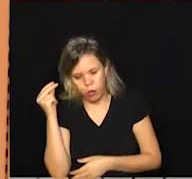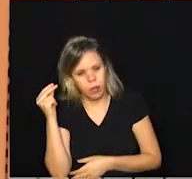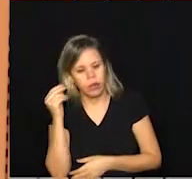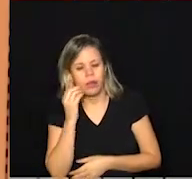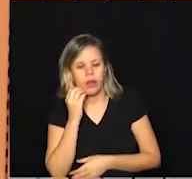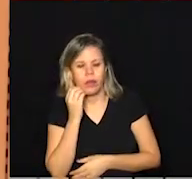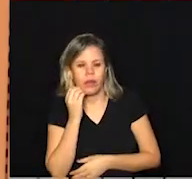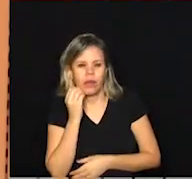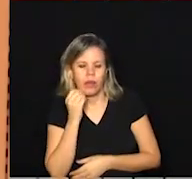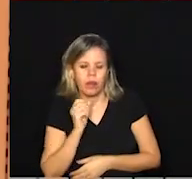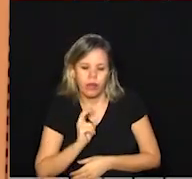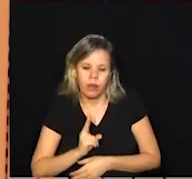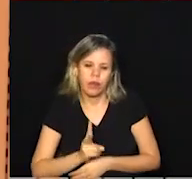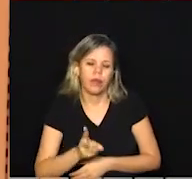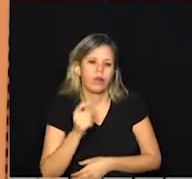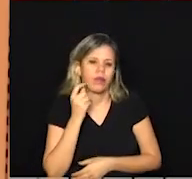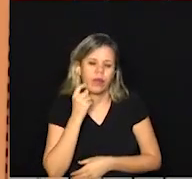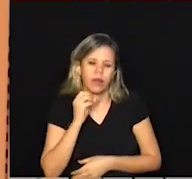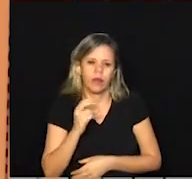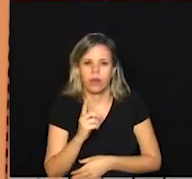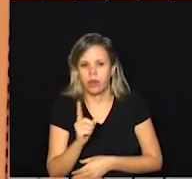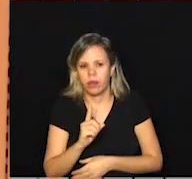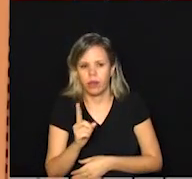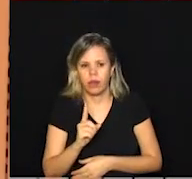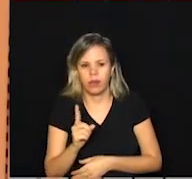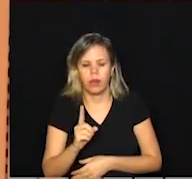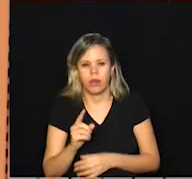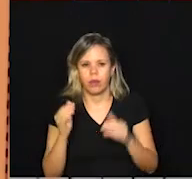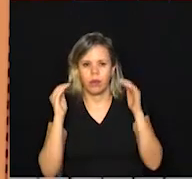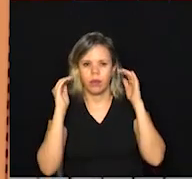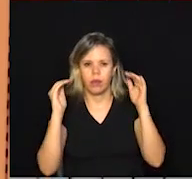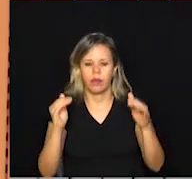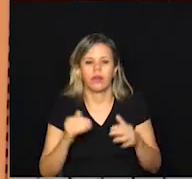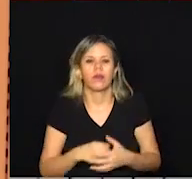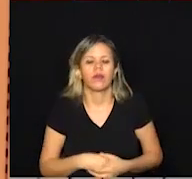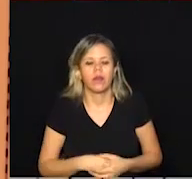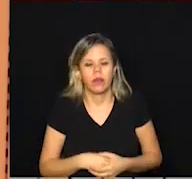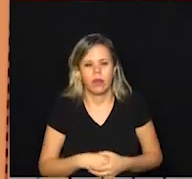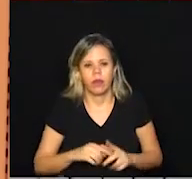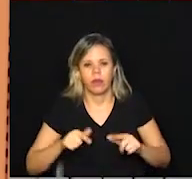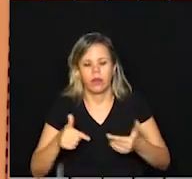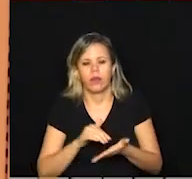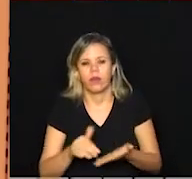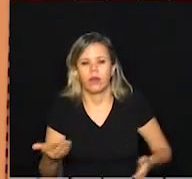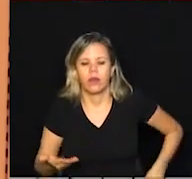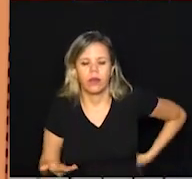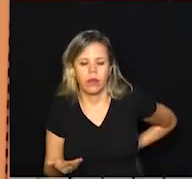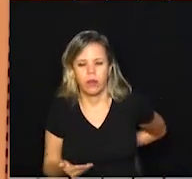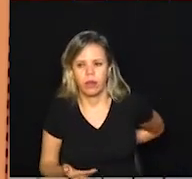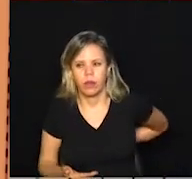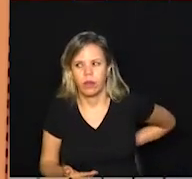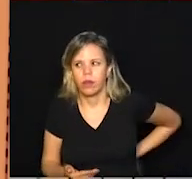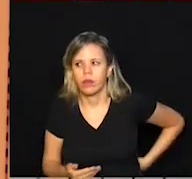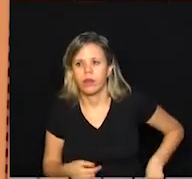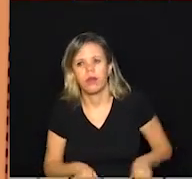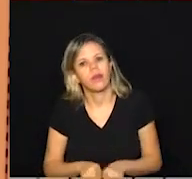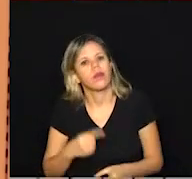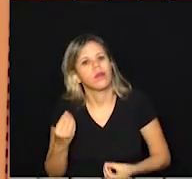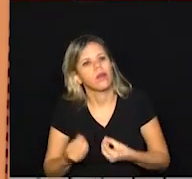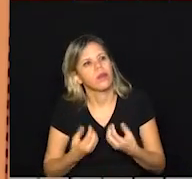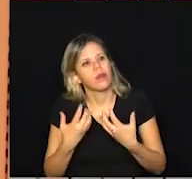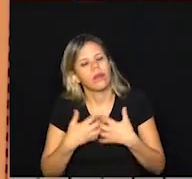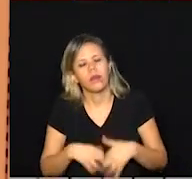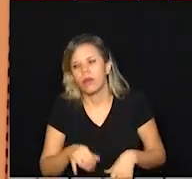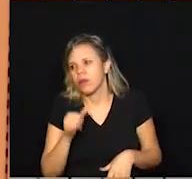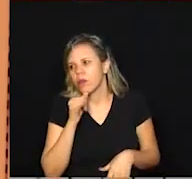a continuidade ou não da interinidade da atual secretária E como que